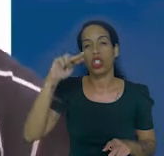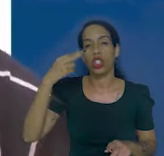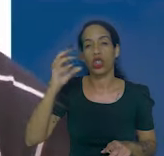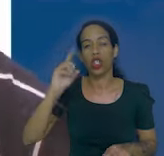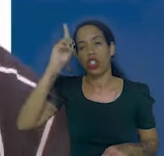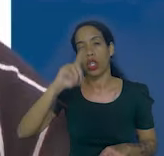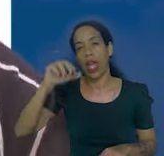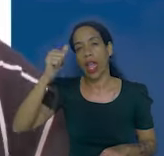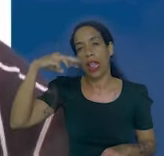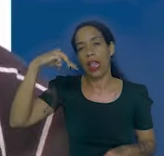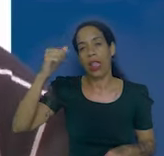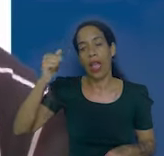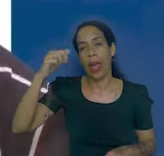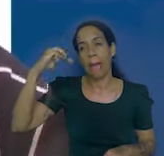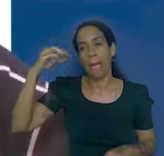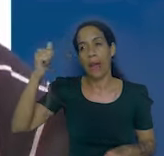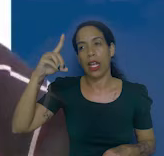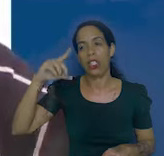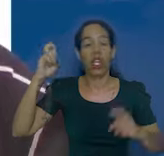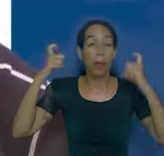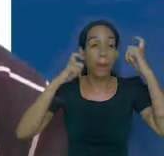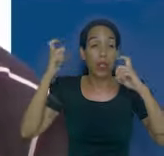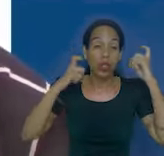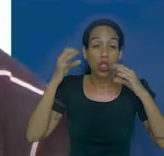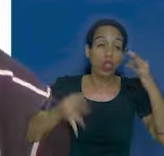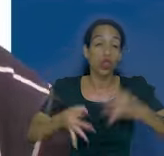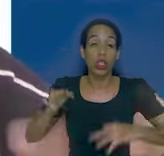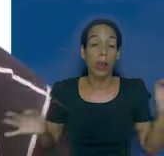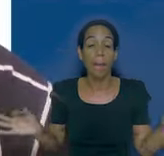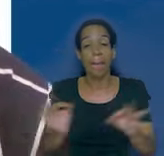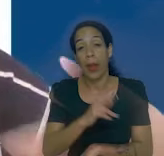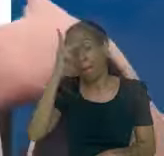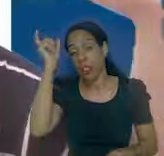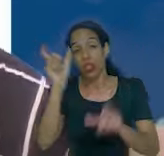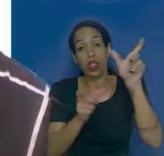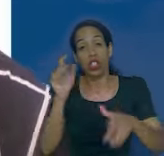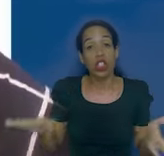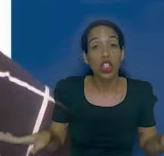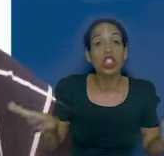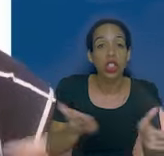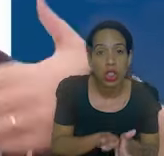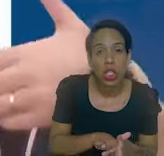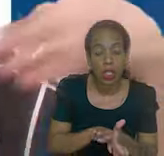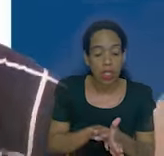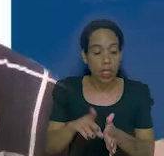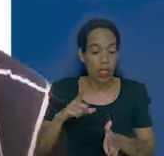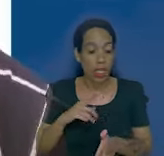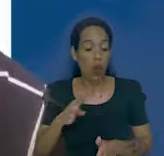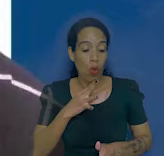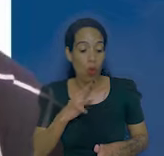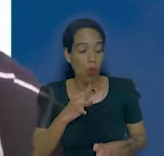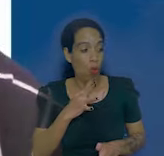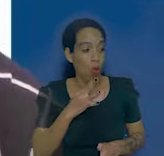da Enamate, eles têm uma preocupação muito grande com juízes práticos, com pessoas que estejam chegando, né, que tenham